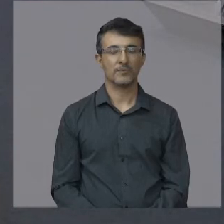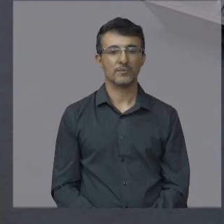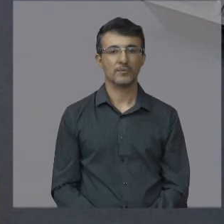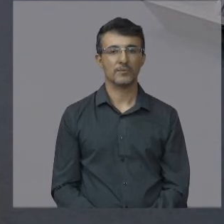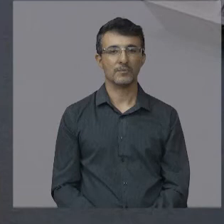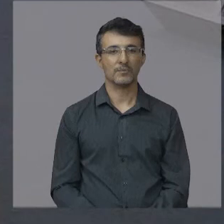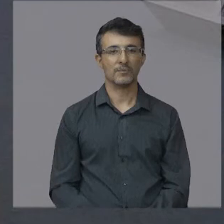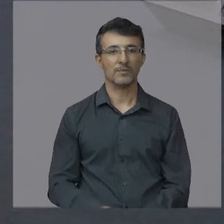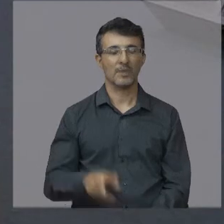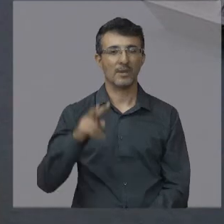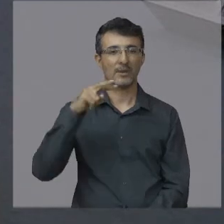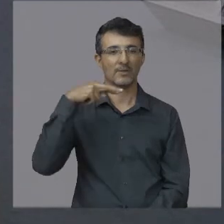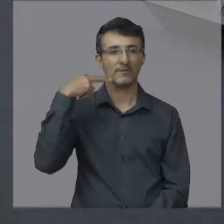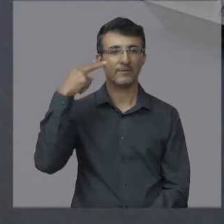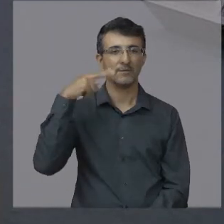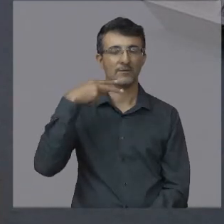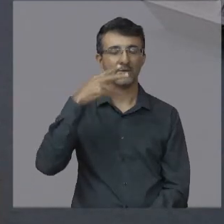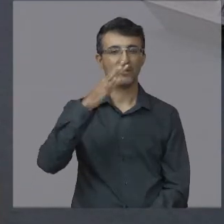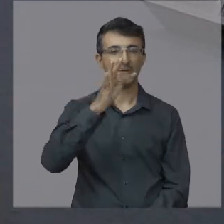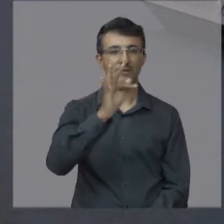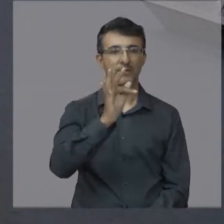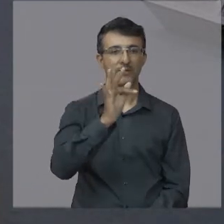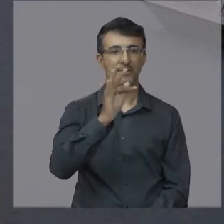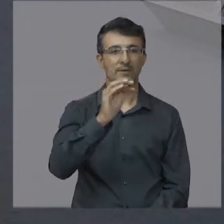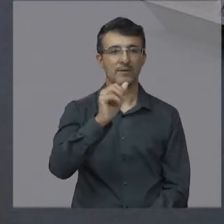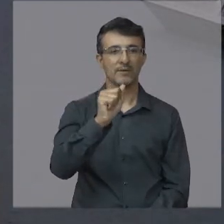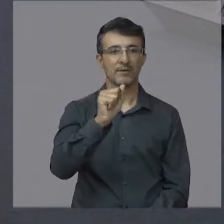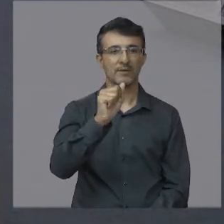Vereador Fabião Zagueiro.